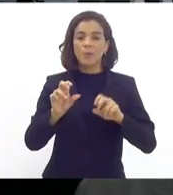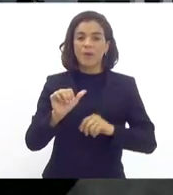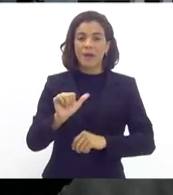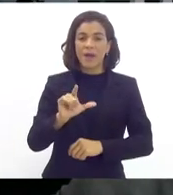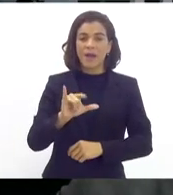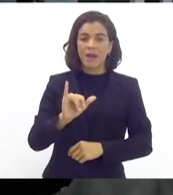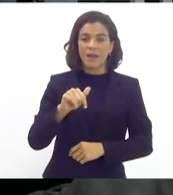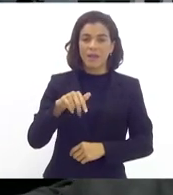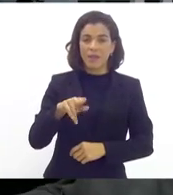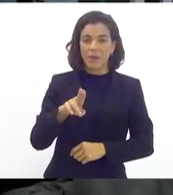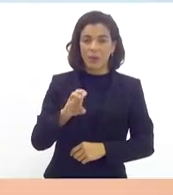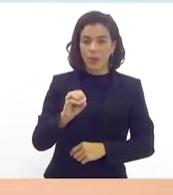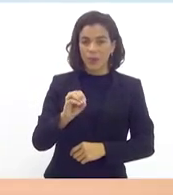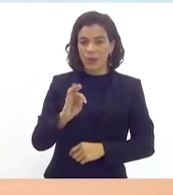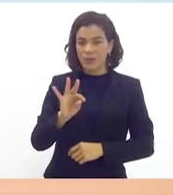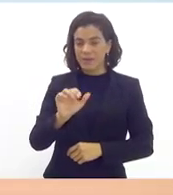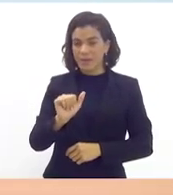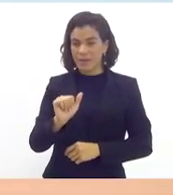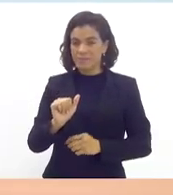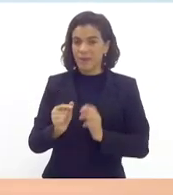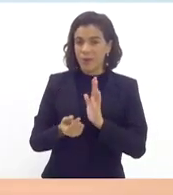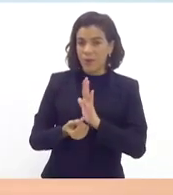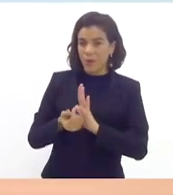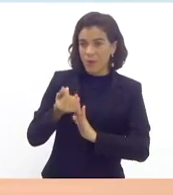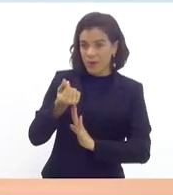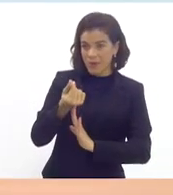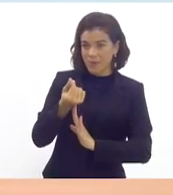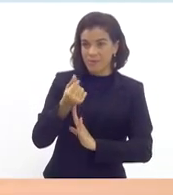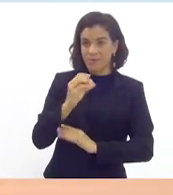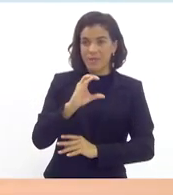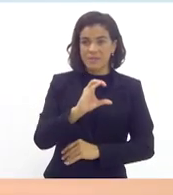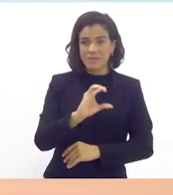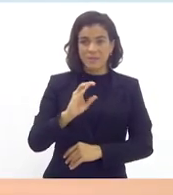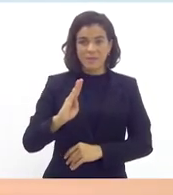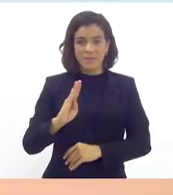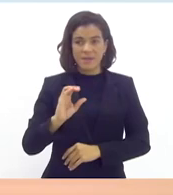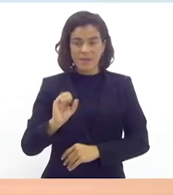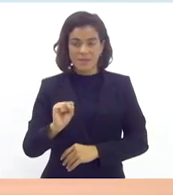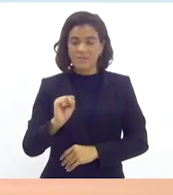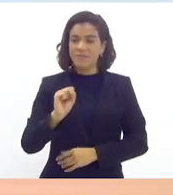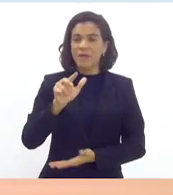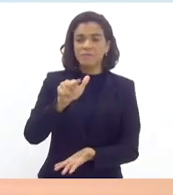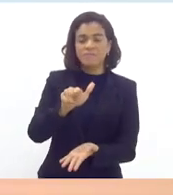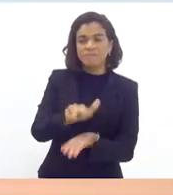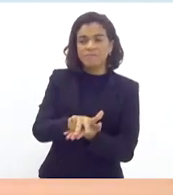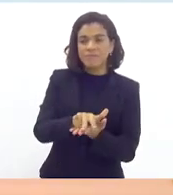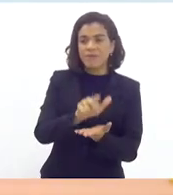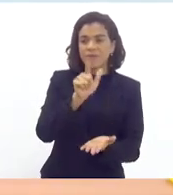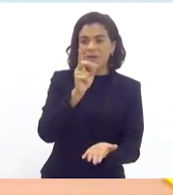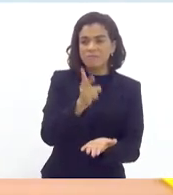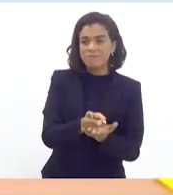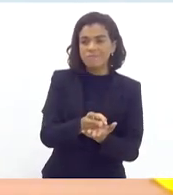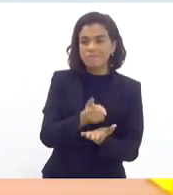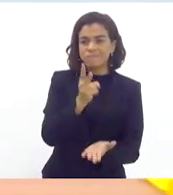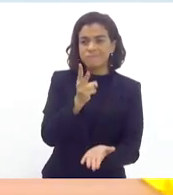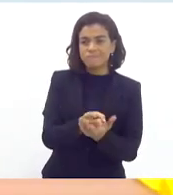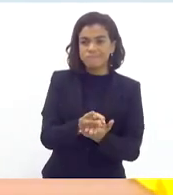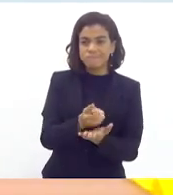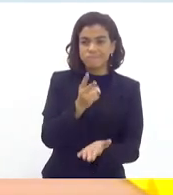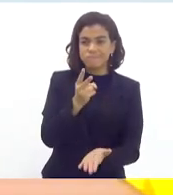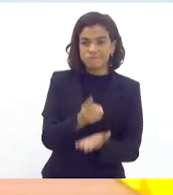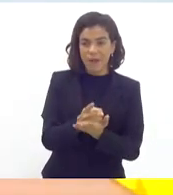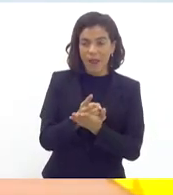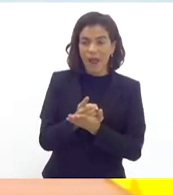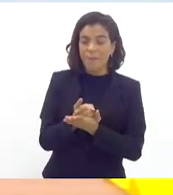A alíquota do IBS, da CBS, vai ser fixada de forma a manter a carga